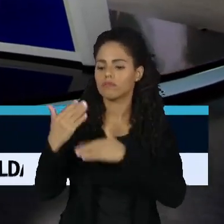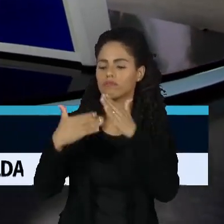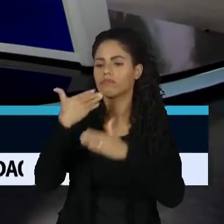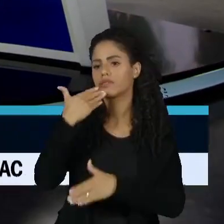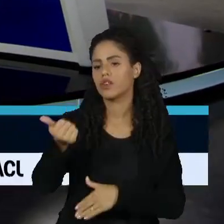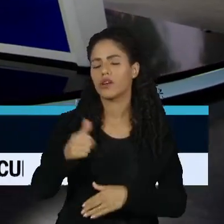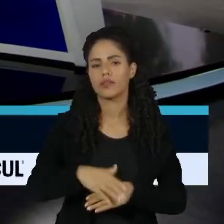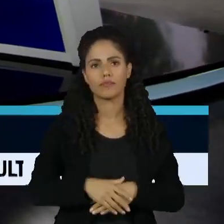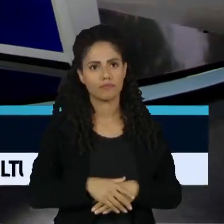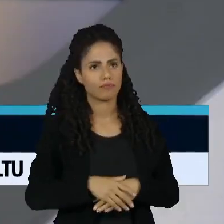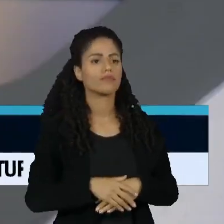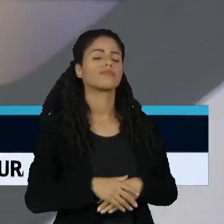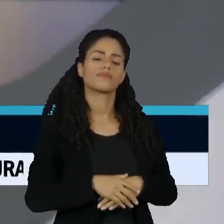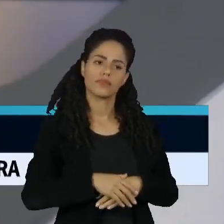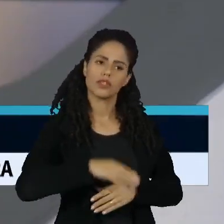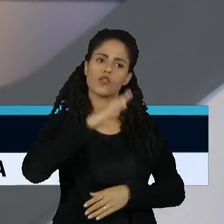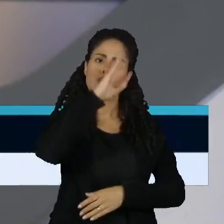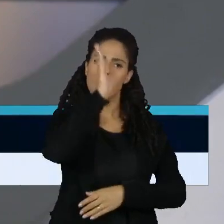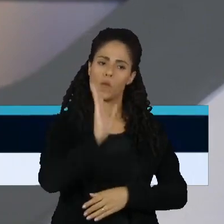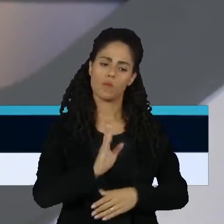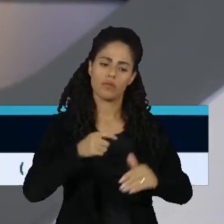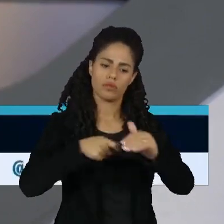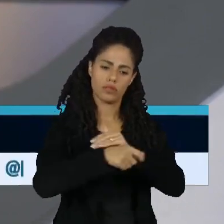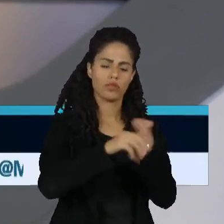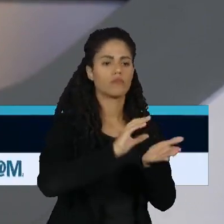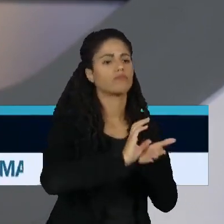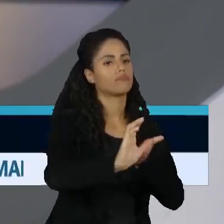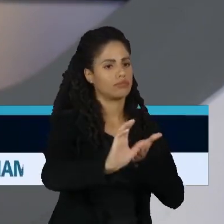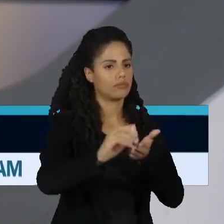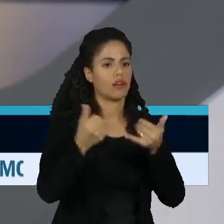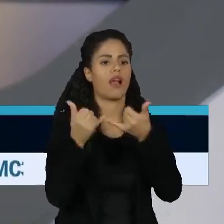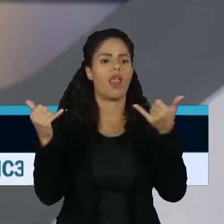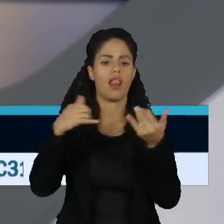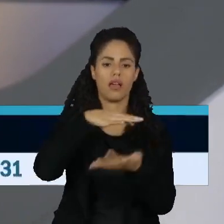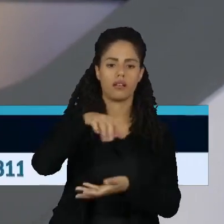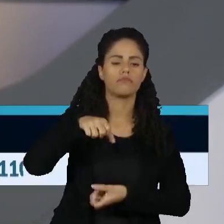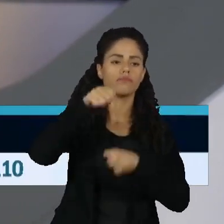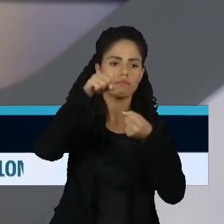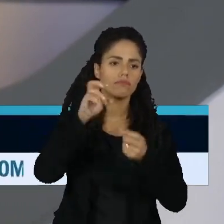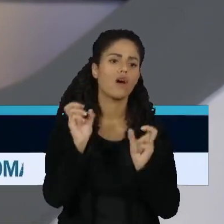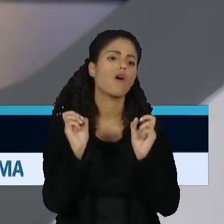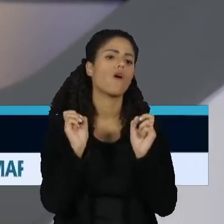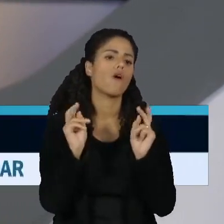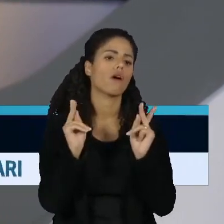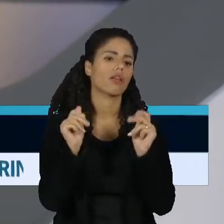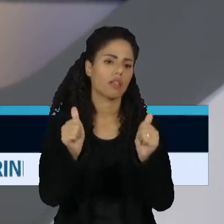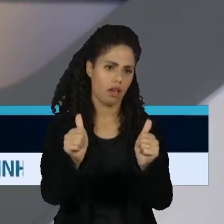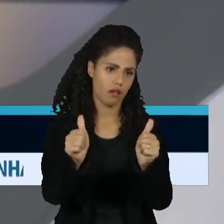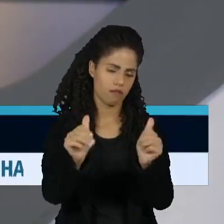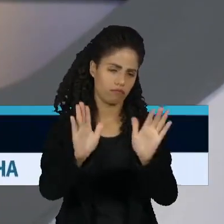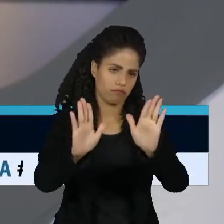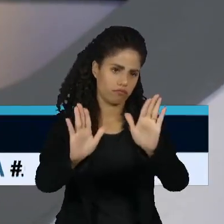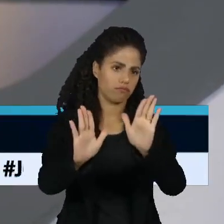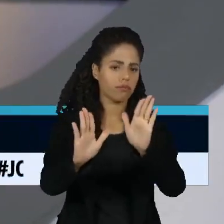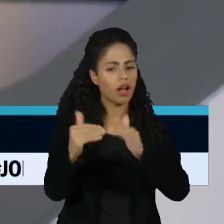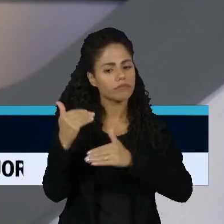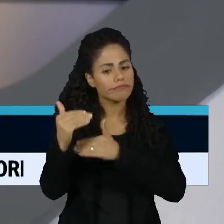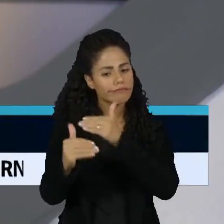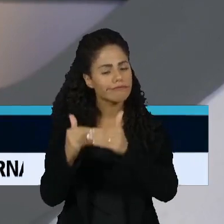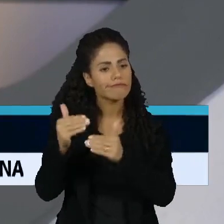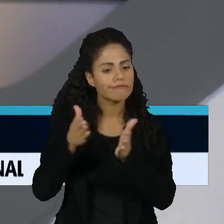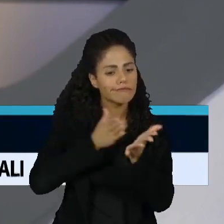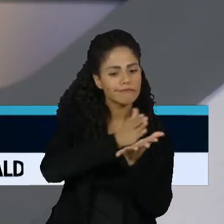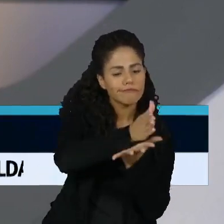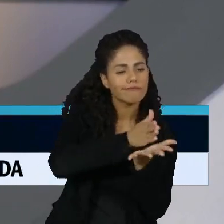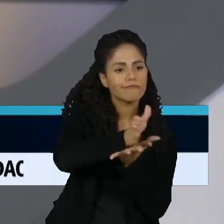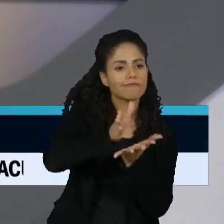O Brasil tem investido em energia renovável de maneira razoável. Acho que esse é um setor, dos poucos setores nessa grande agenda